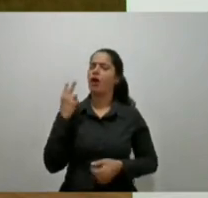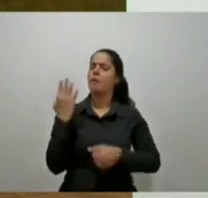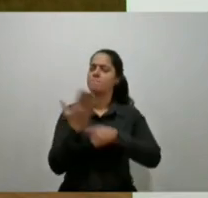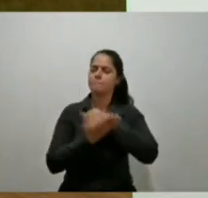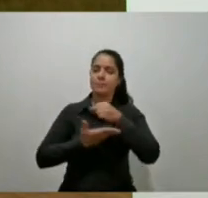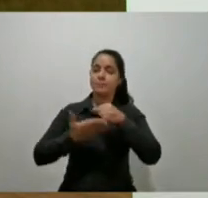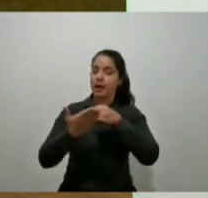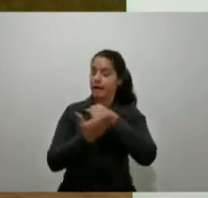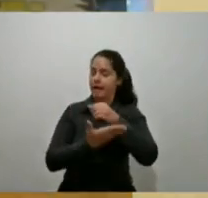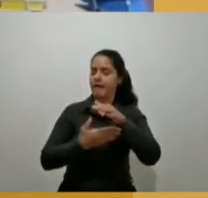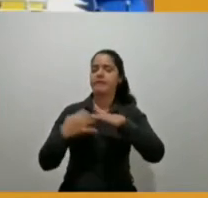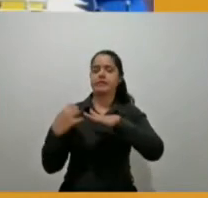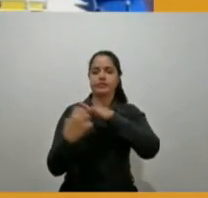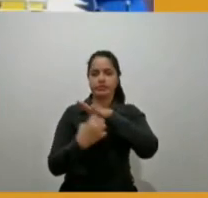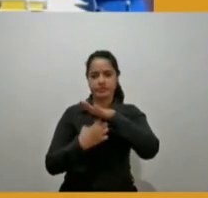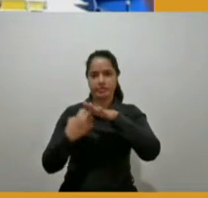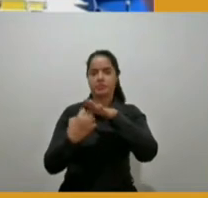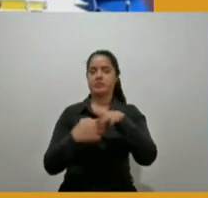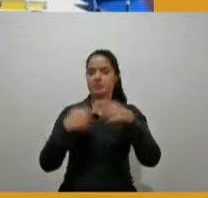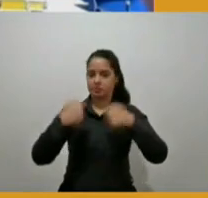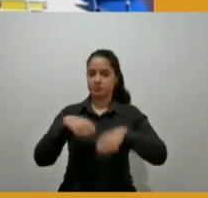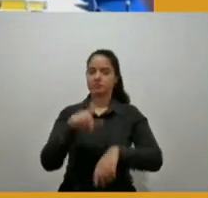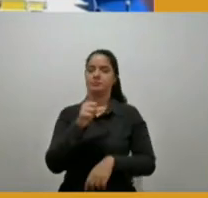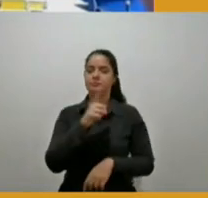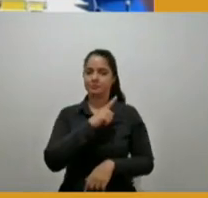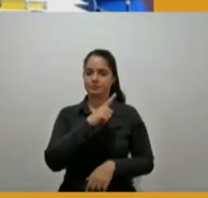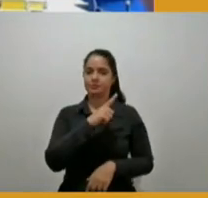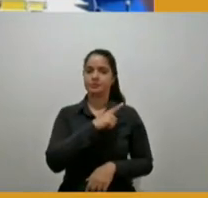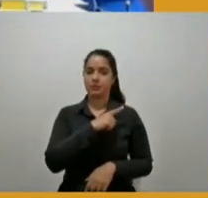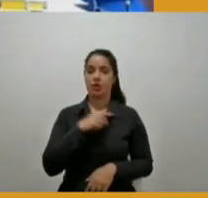devem carregar, que é o valor do respeito, né?